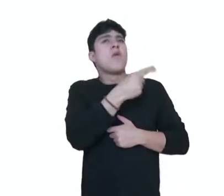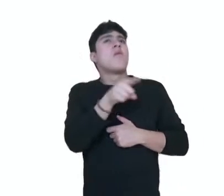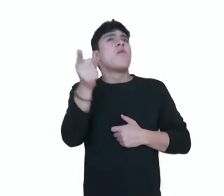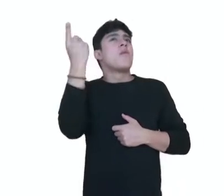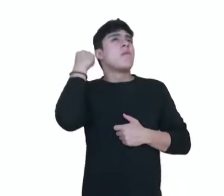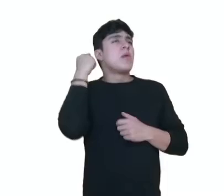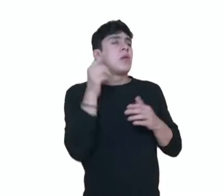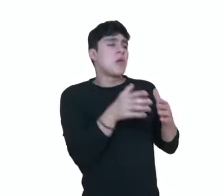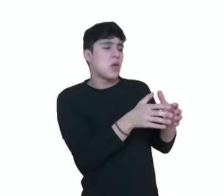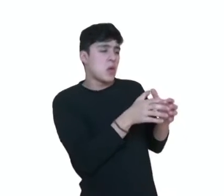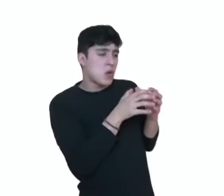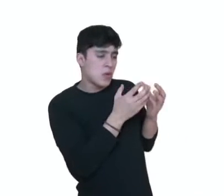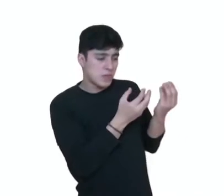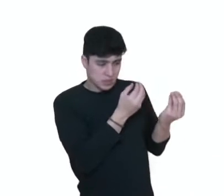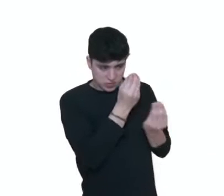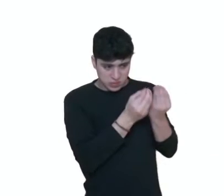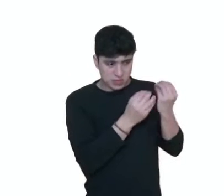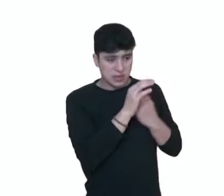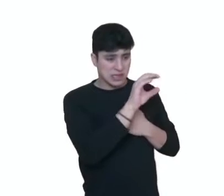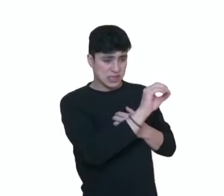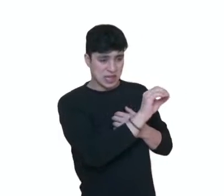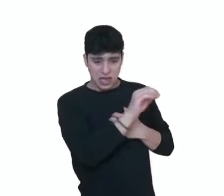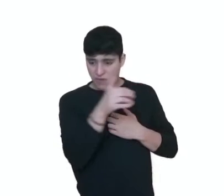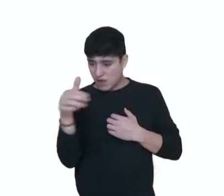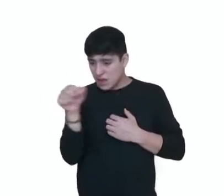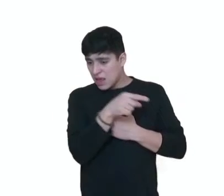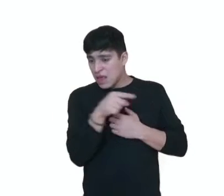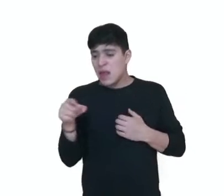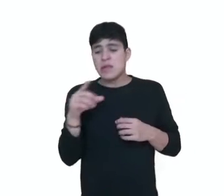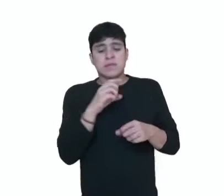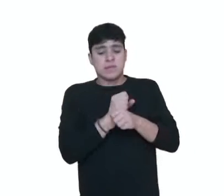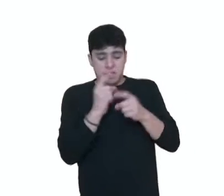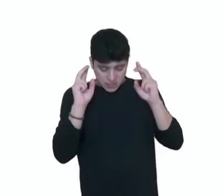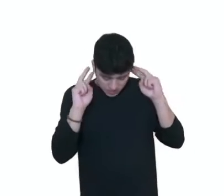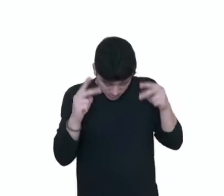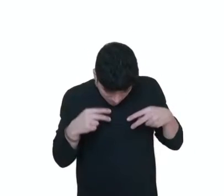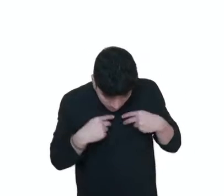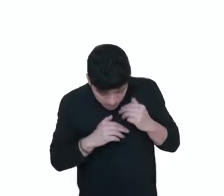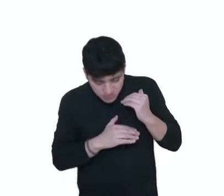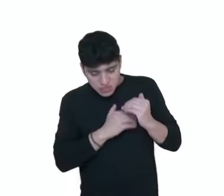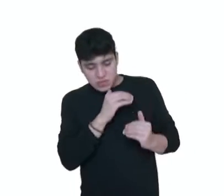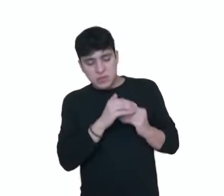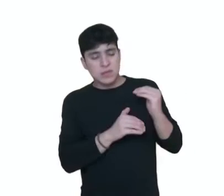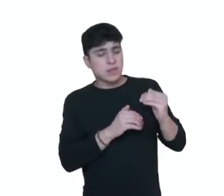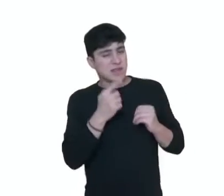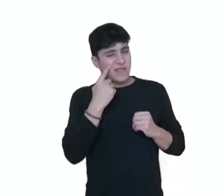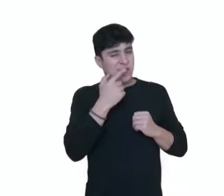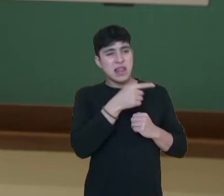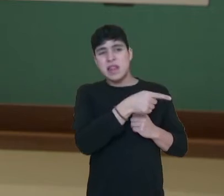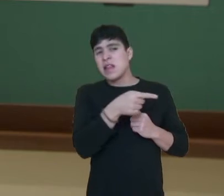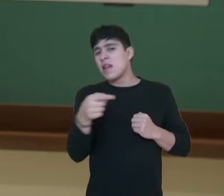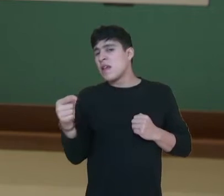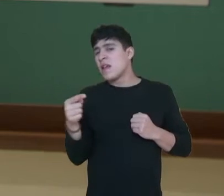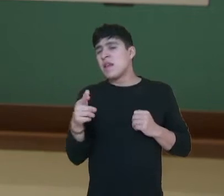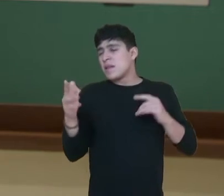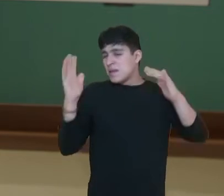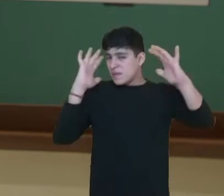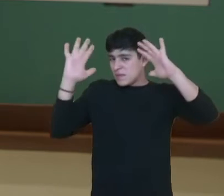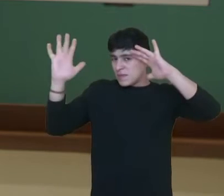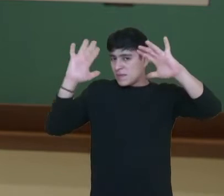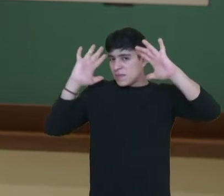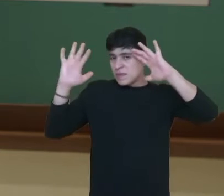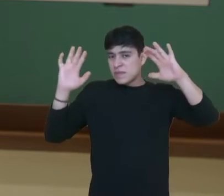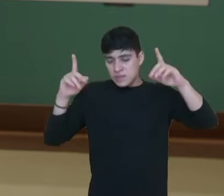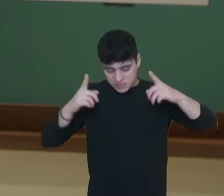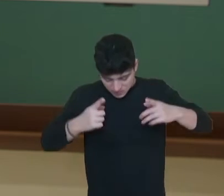grupo. Pense em uma escala de 0 a 10 e busque medir seu desempenho. Então vamos dar notinhas aqui e refletir sobre